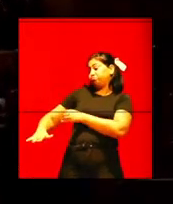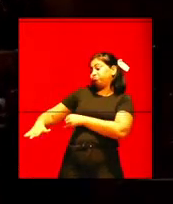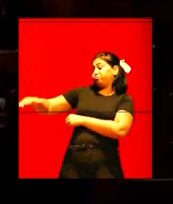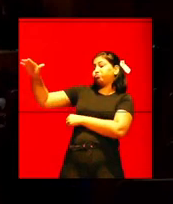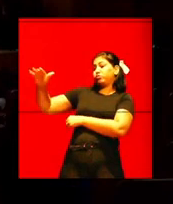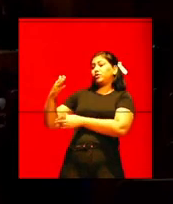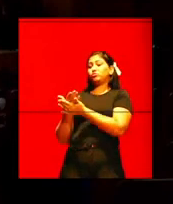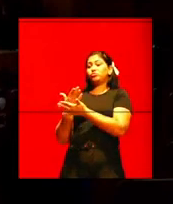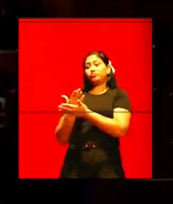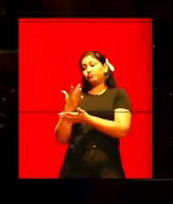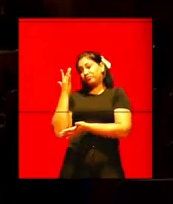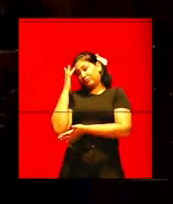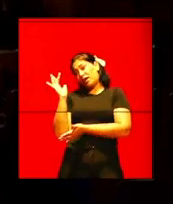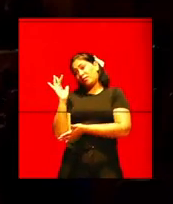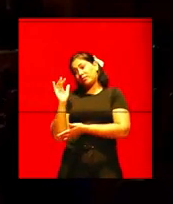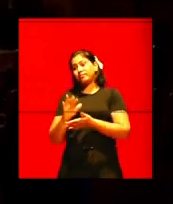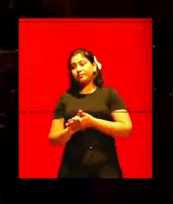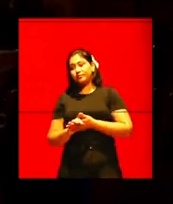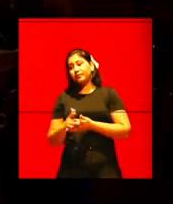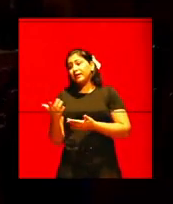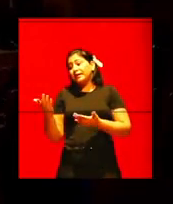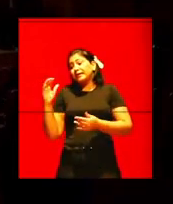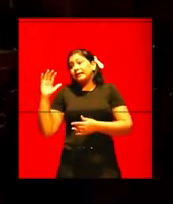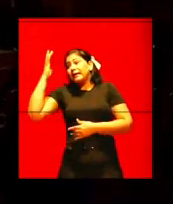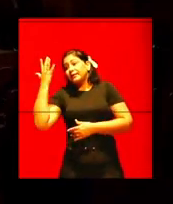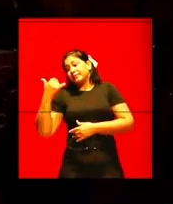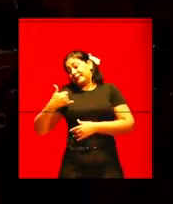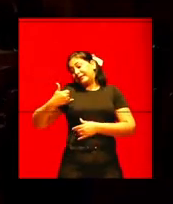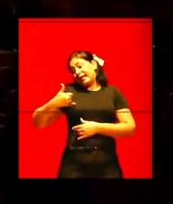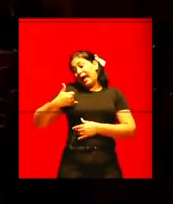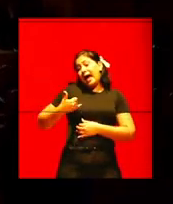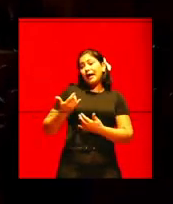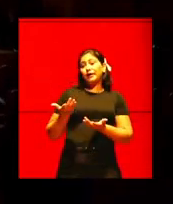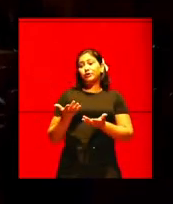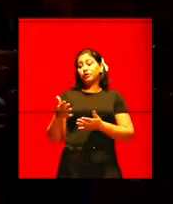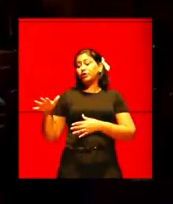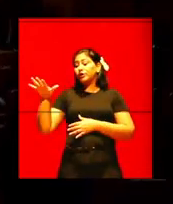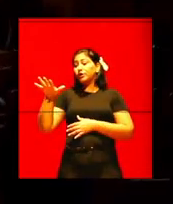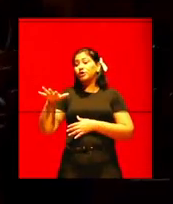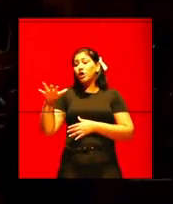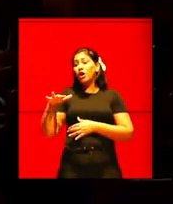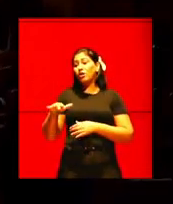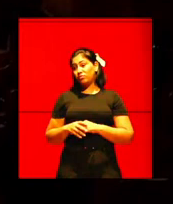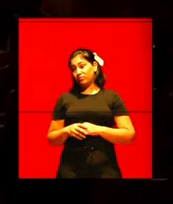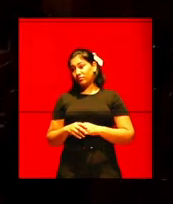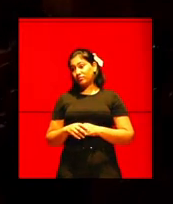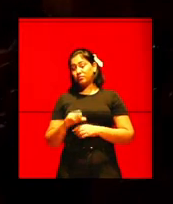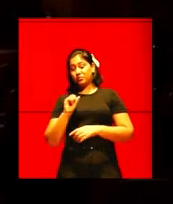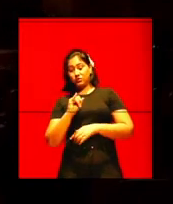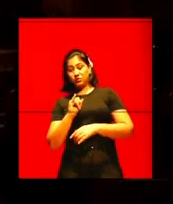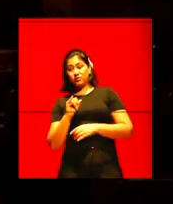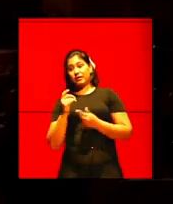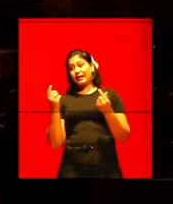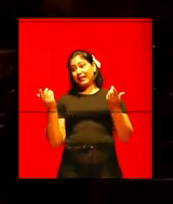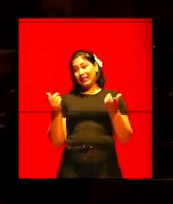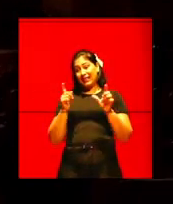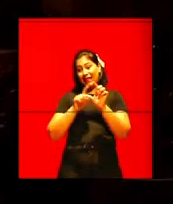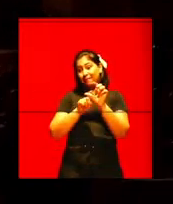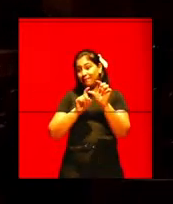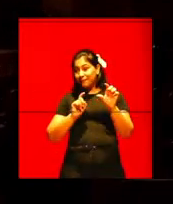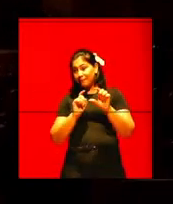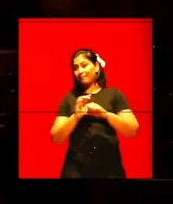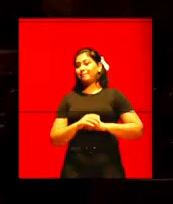linguísticas, elas têm a ver com o sexo, com a idade, com a escolaridade, com a região. Se eu colocar um português, um